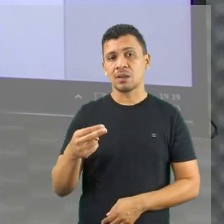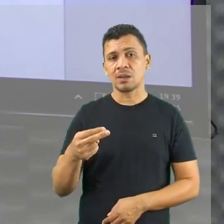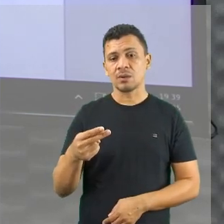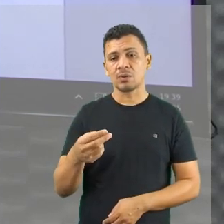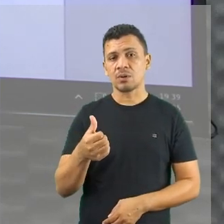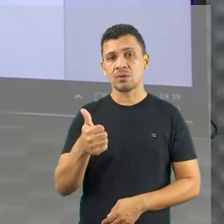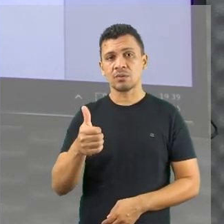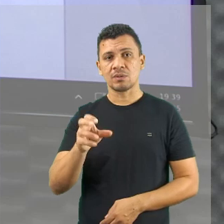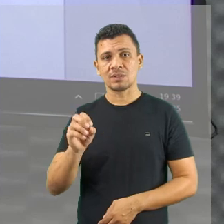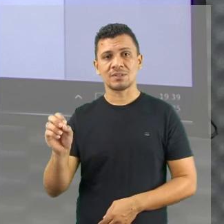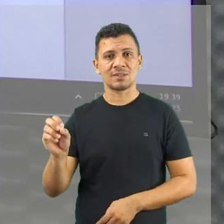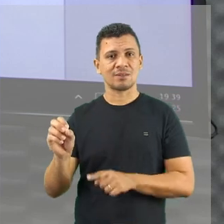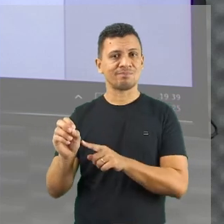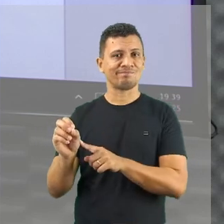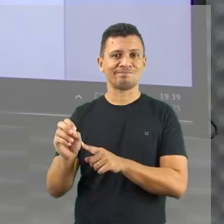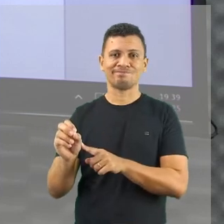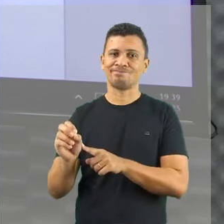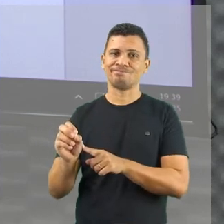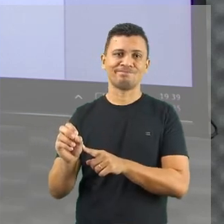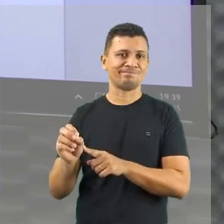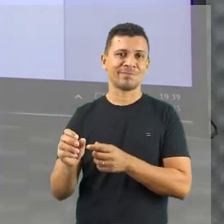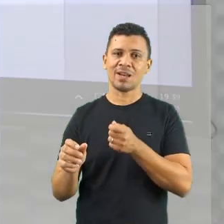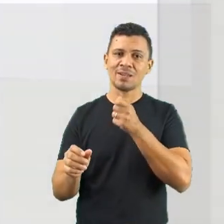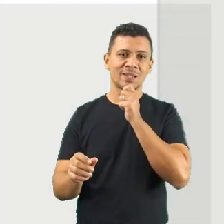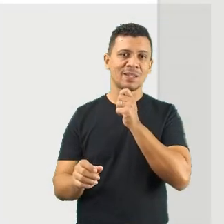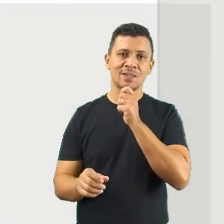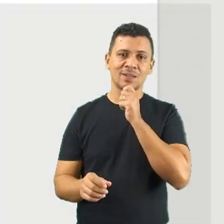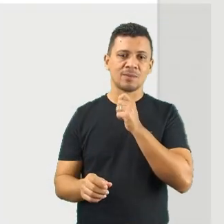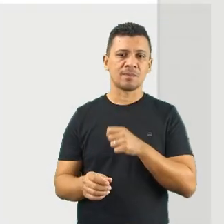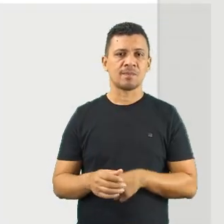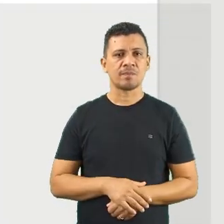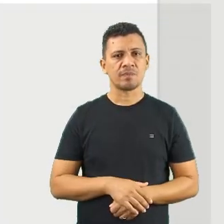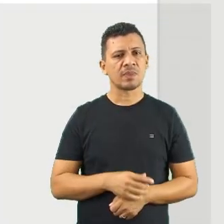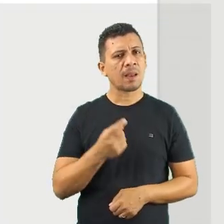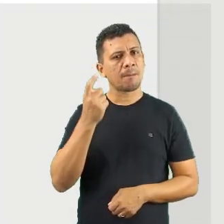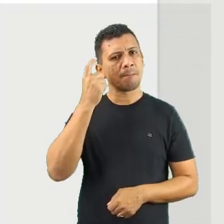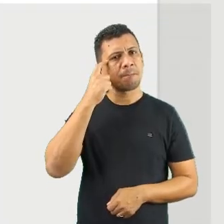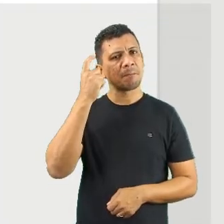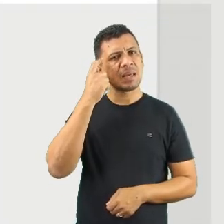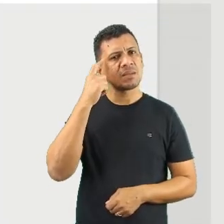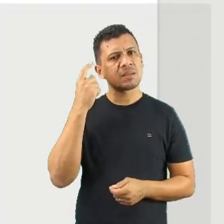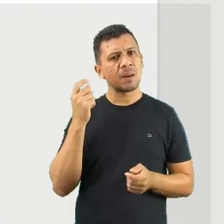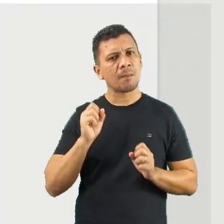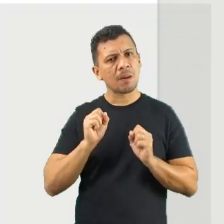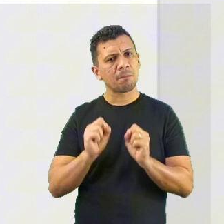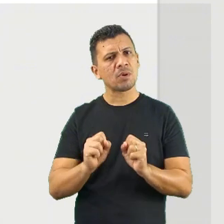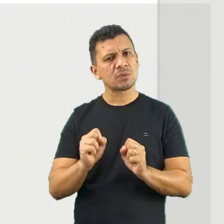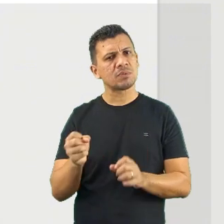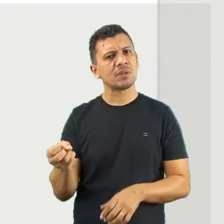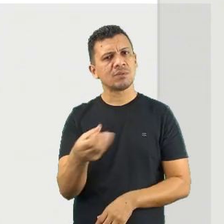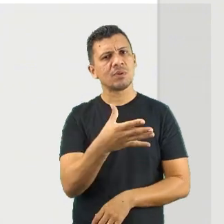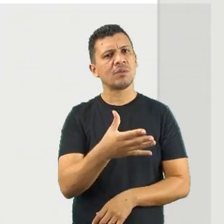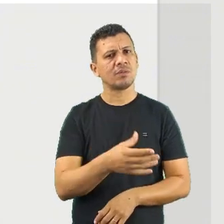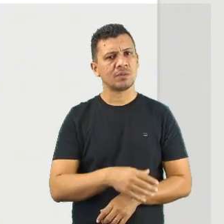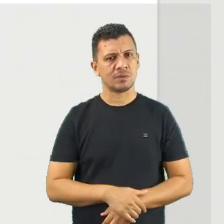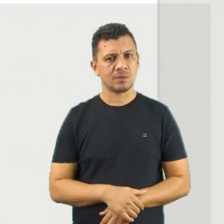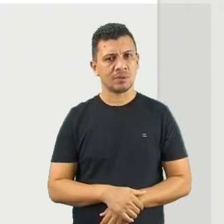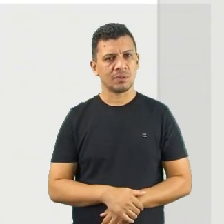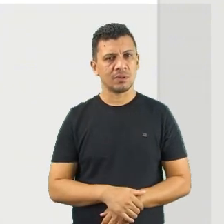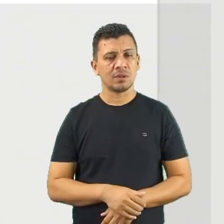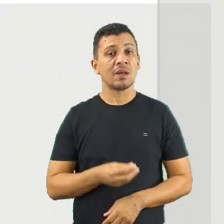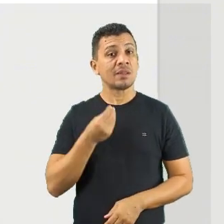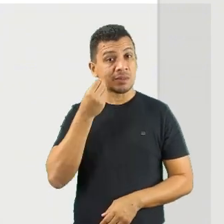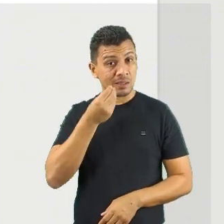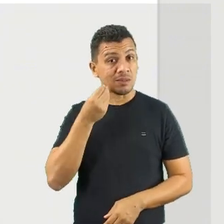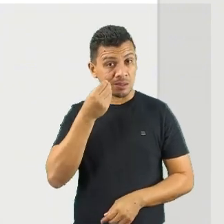Opa, não bateu o que ele queria, né, cara? Então, bora pensar outra possibilidade. Eu tenho que ficar tentando?